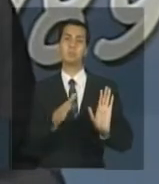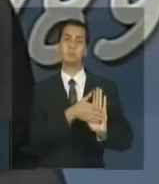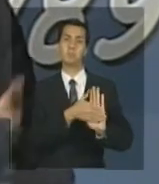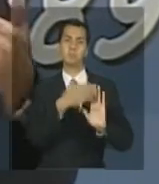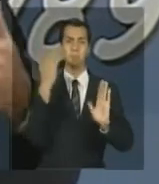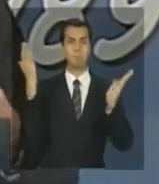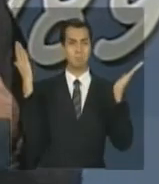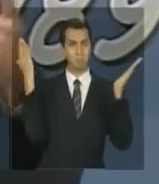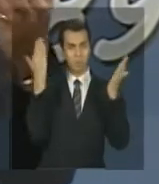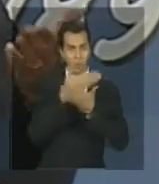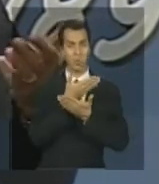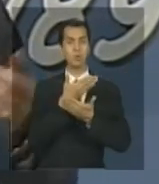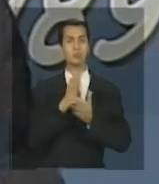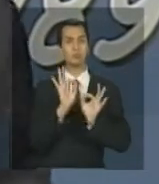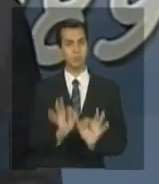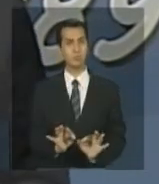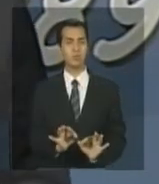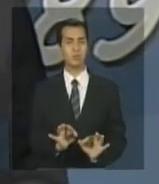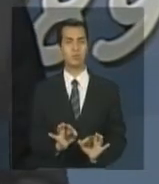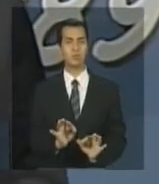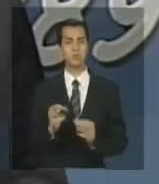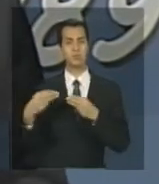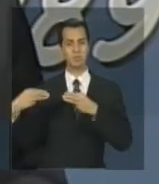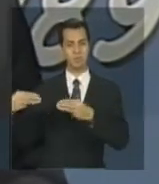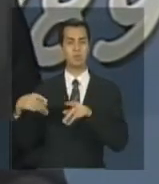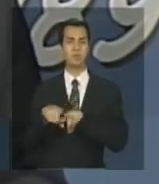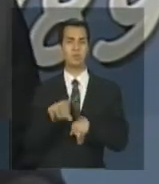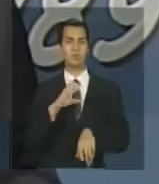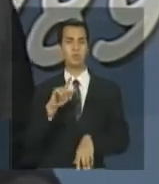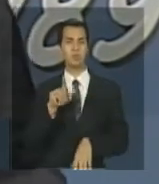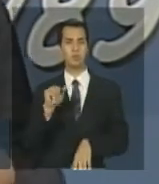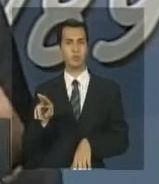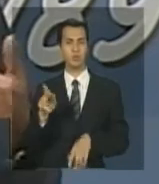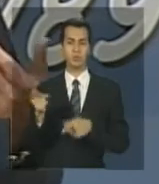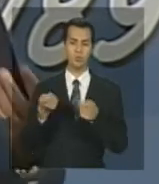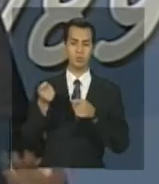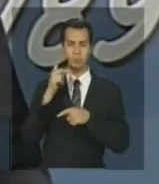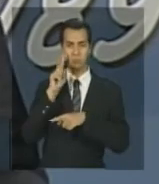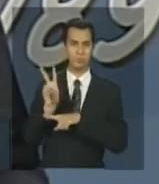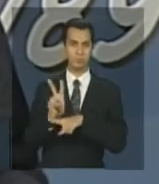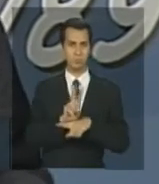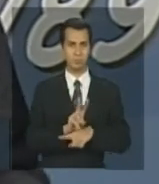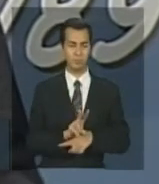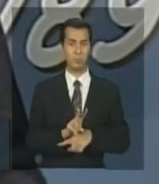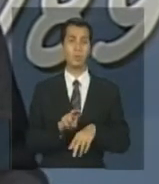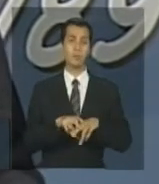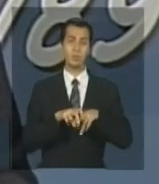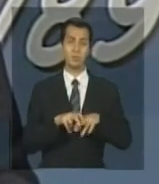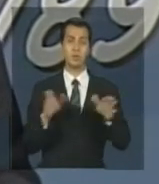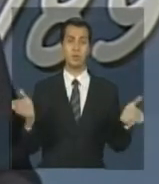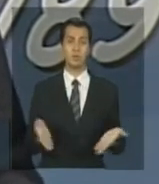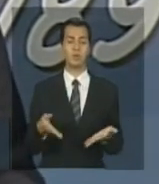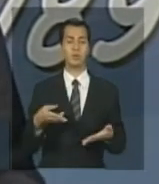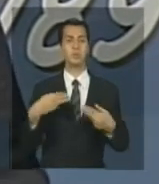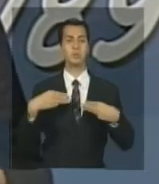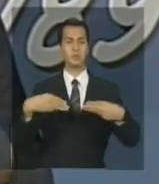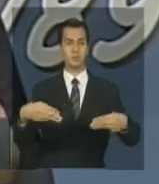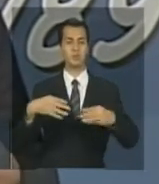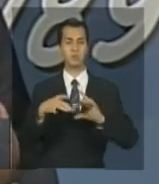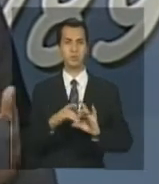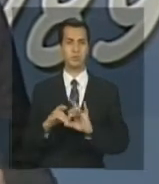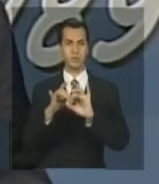de contas para o ministério para os órgãos de controle daí que a equipe do Ministério da Integração